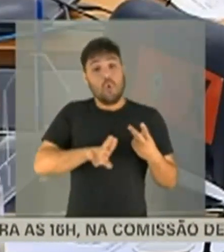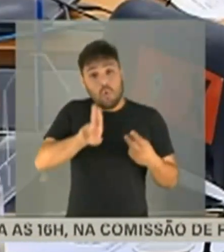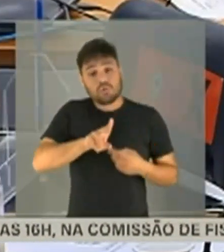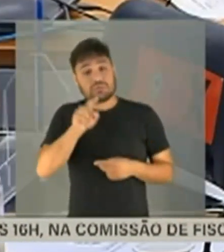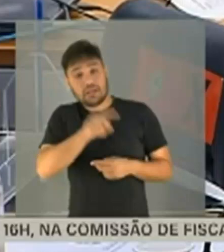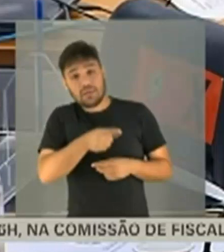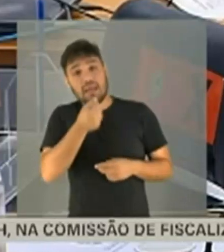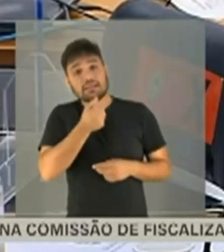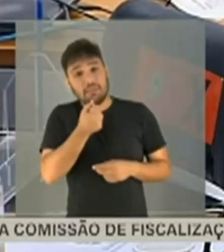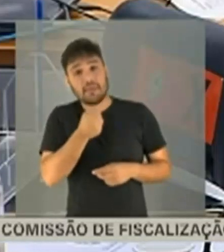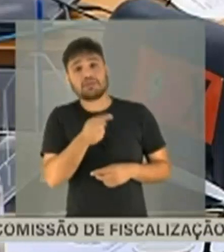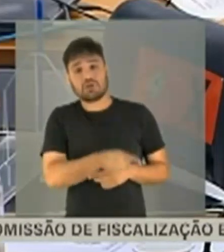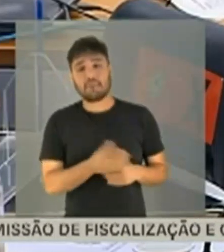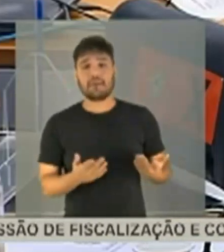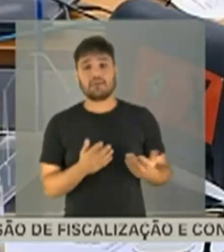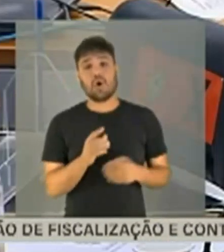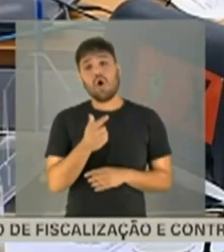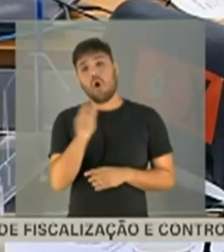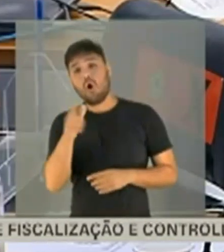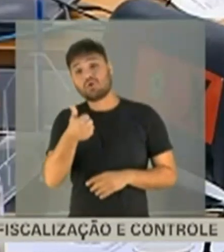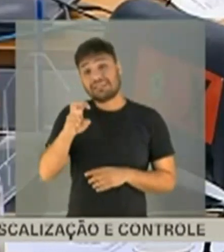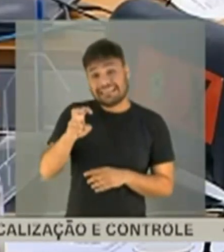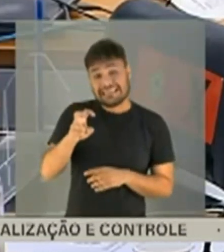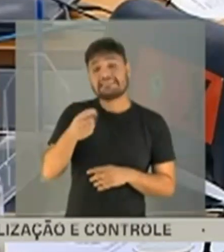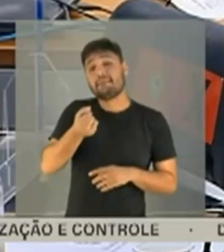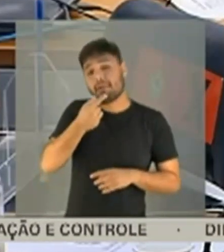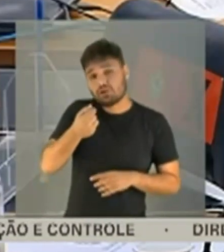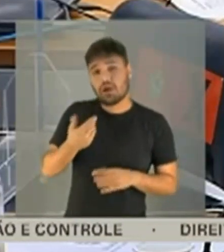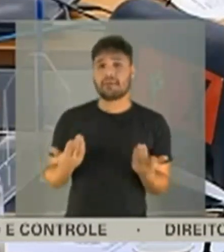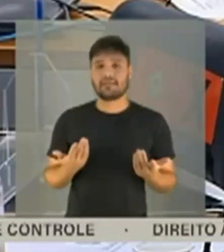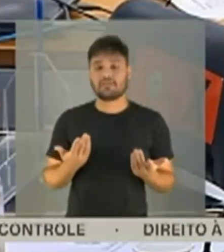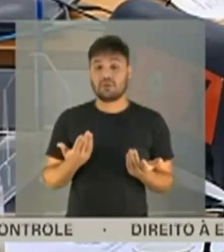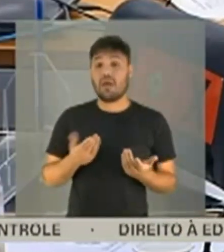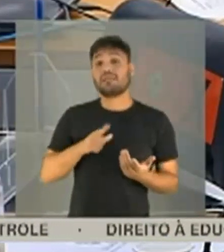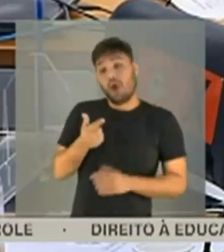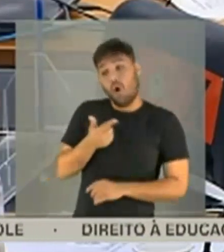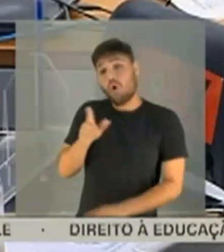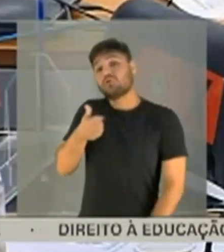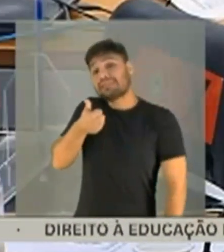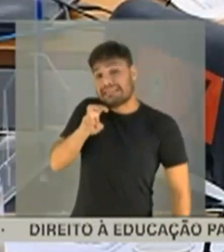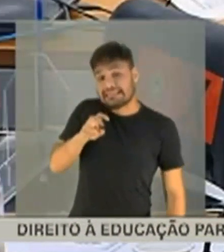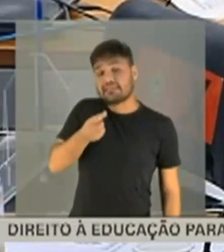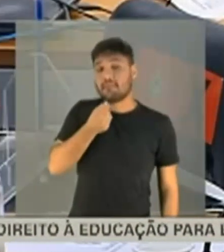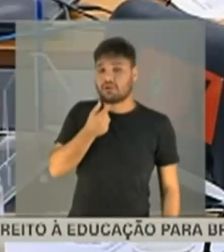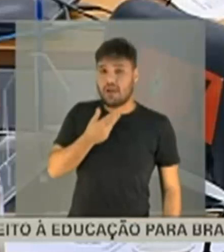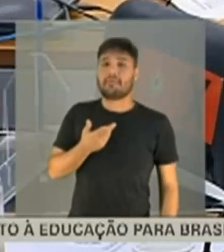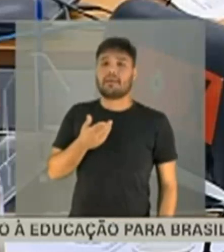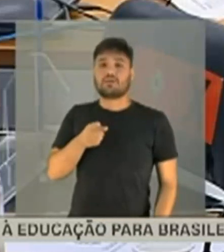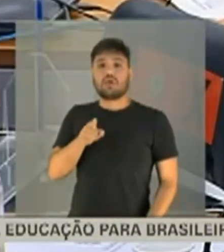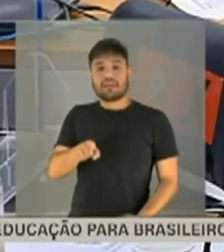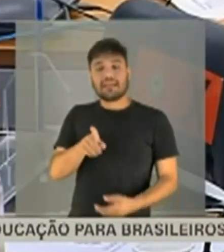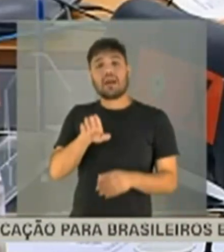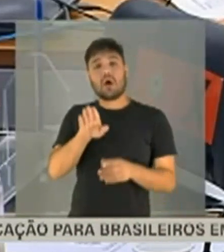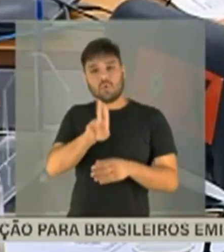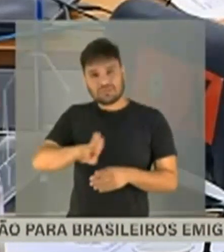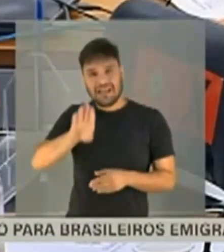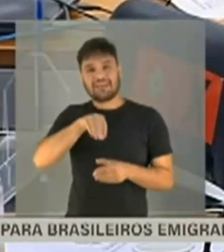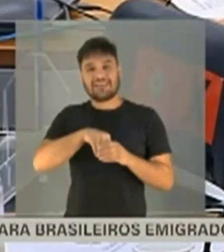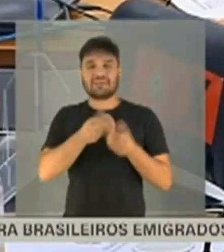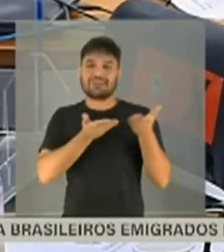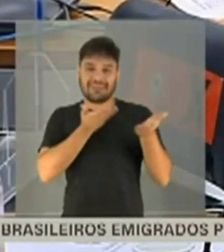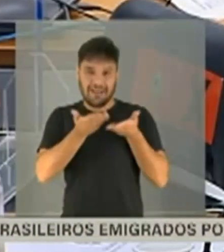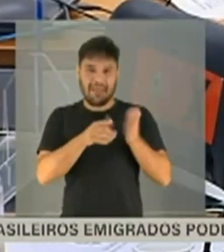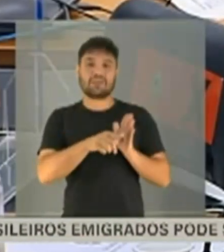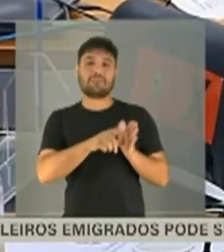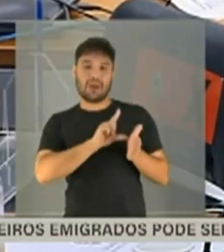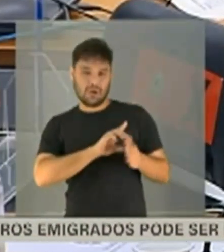desses medicamentos e dos outros 15? A gente não pode esquecer dos outros 15 que fazem parte do tratamento precoce. Eu